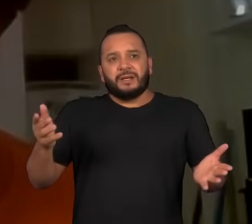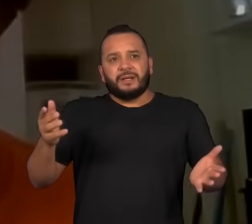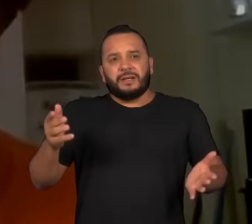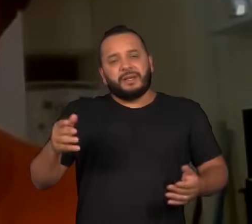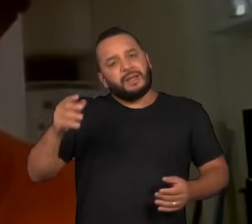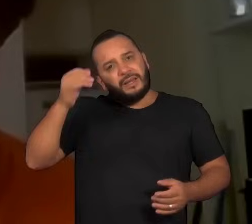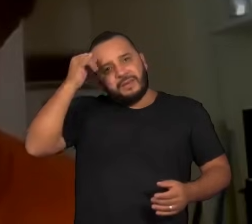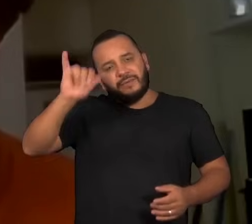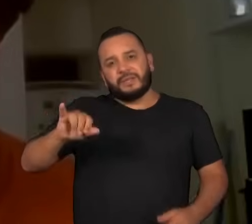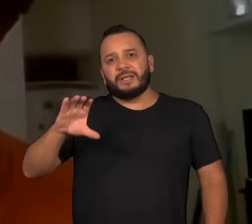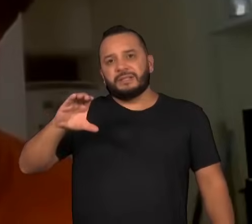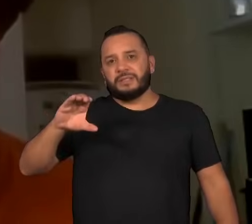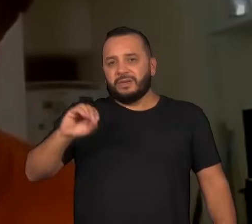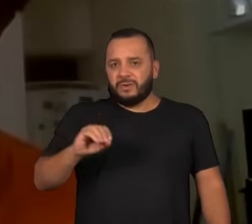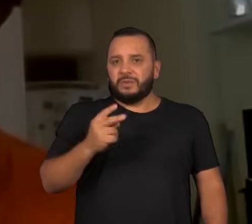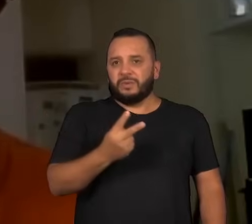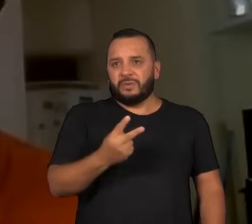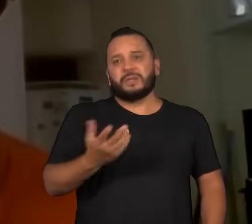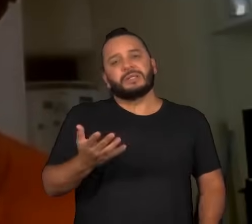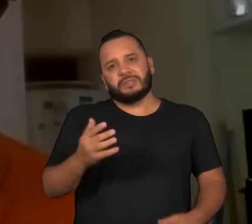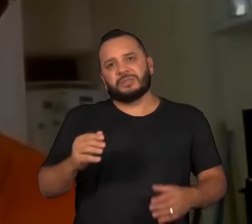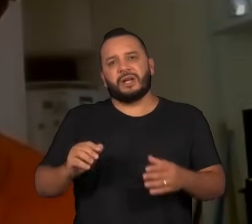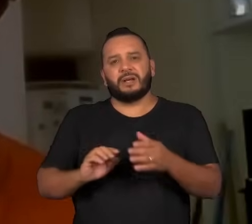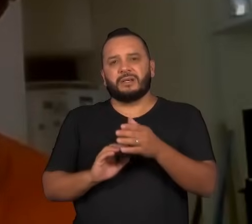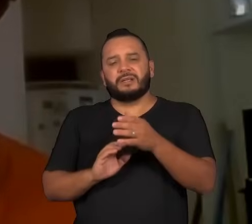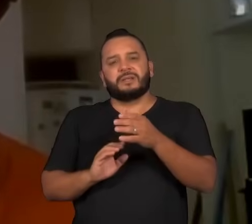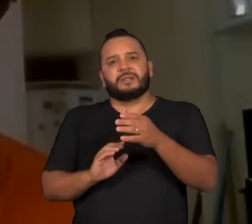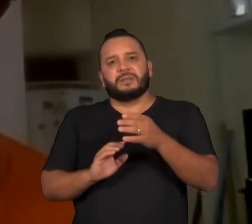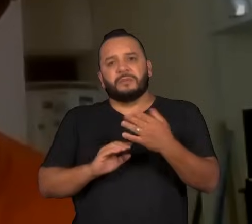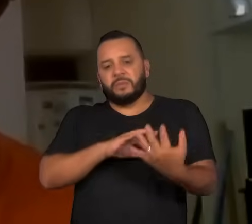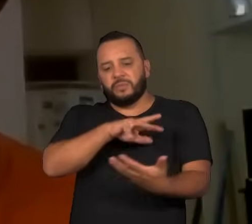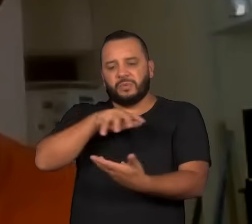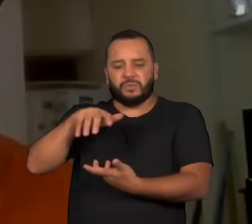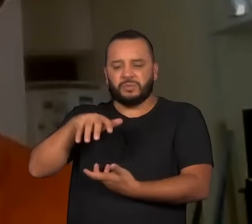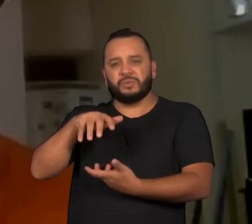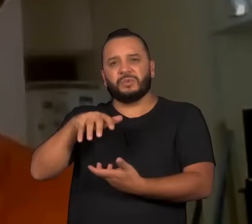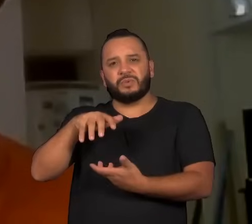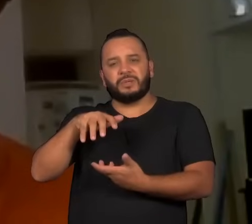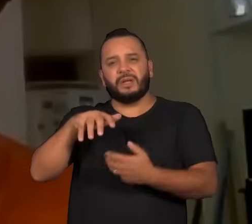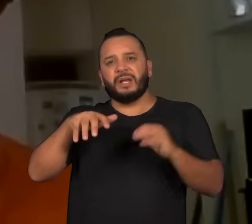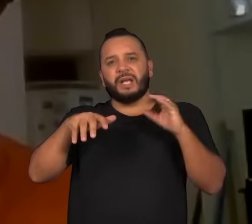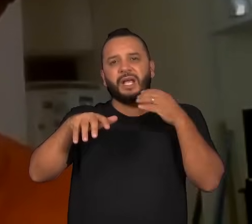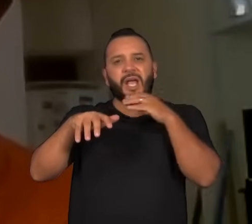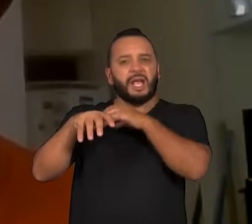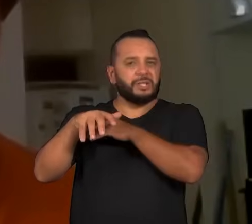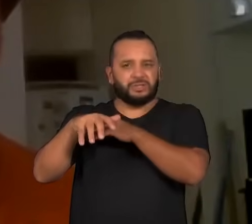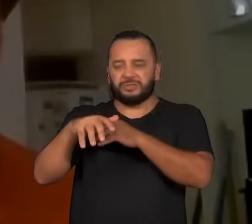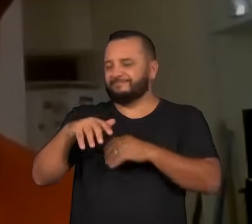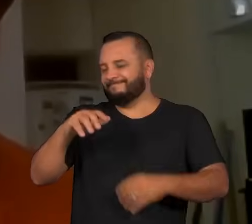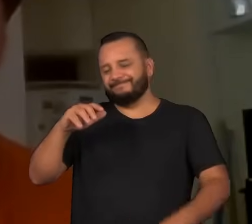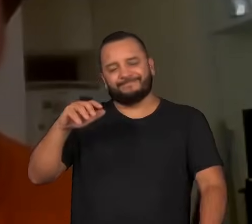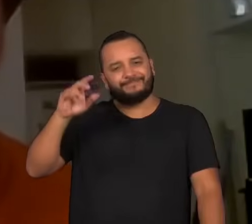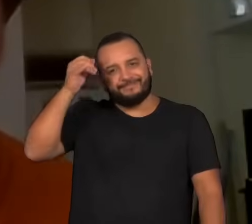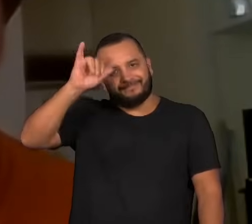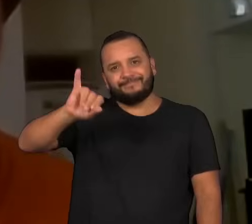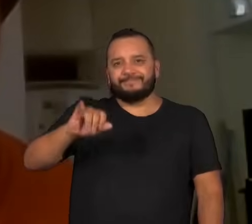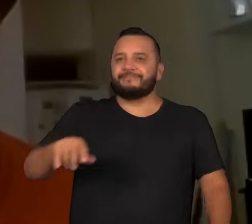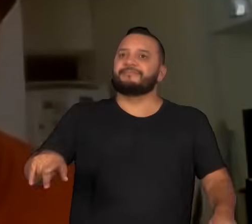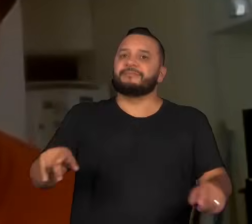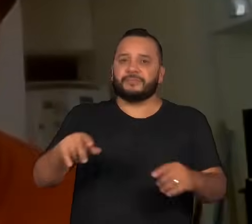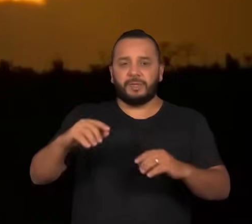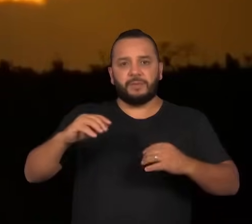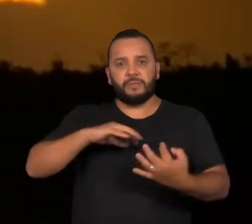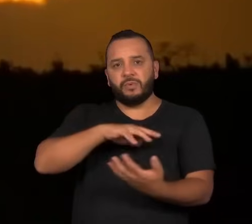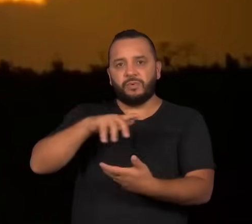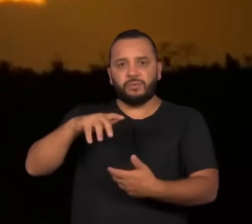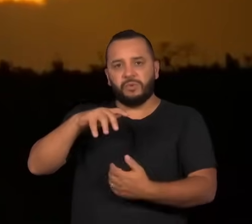gases do efeito estufa, né, e a gente consegue aí, de alguma maneira, reduzir esses impactos, né, que estão sendo projetados, né, para o